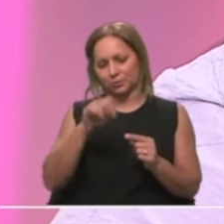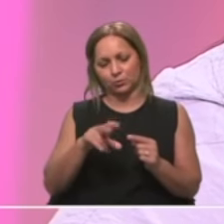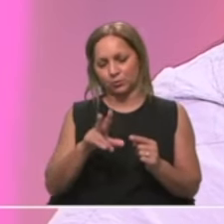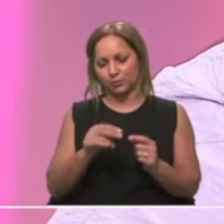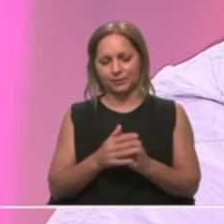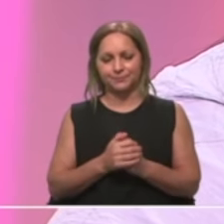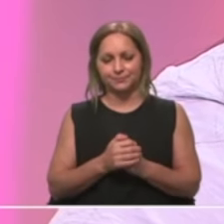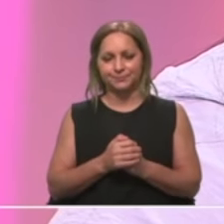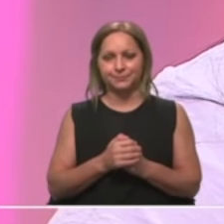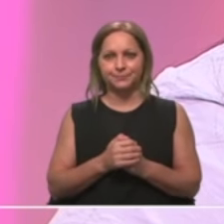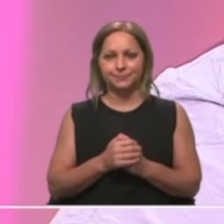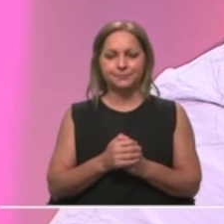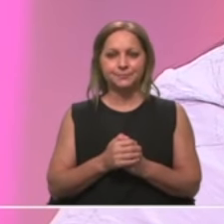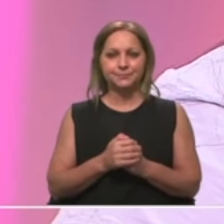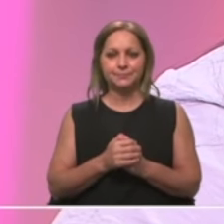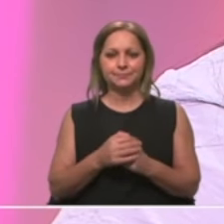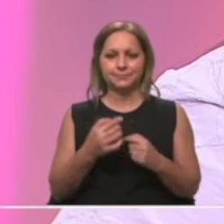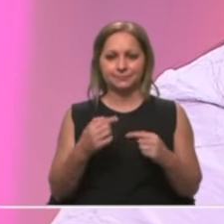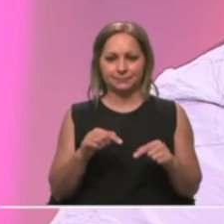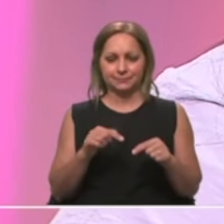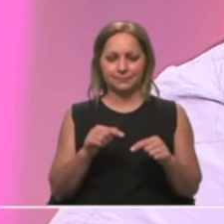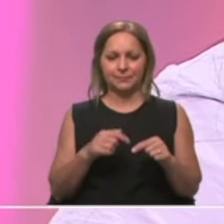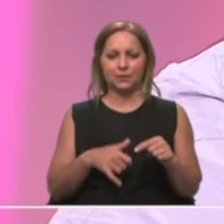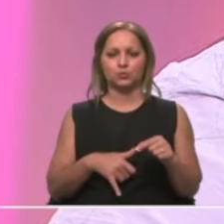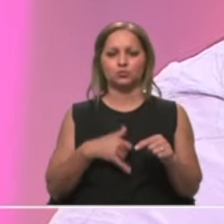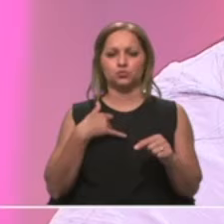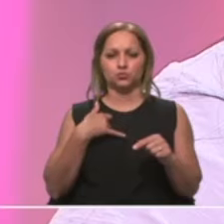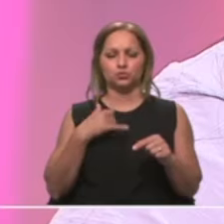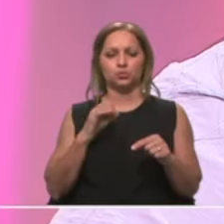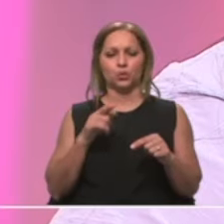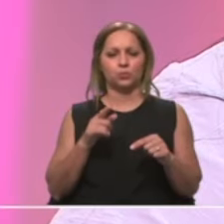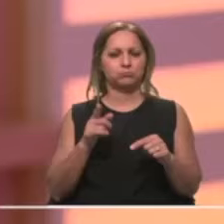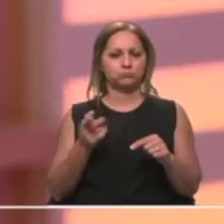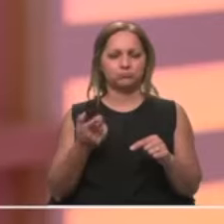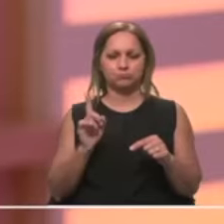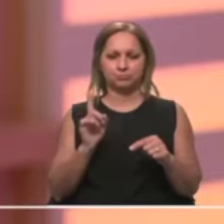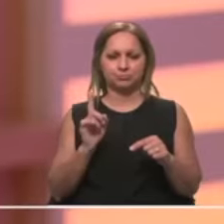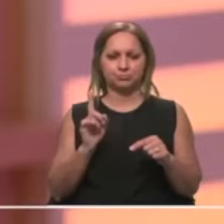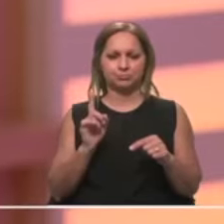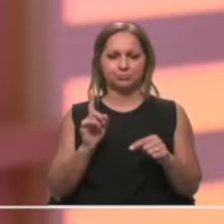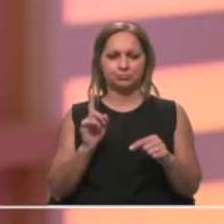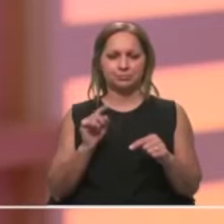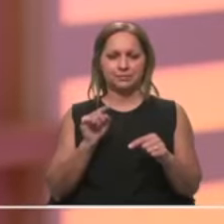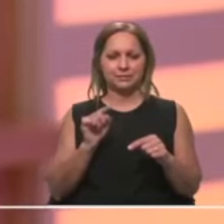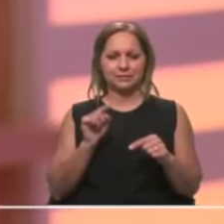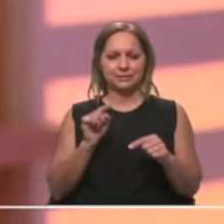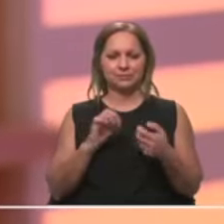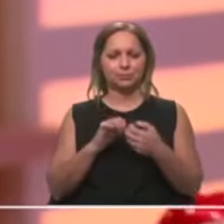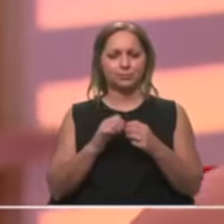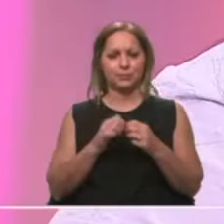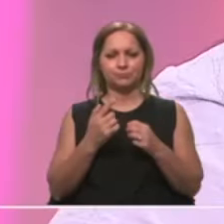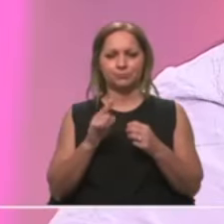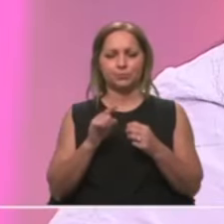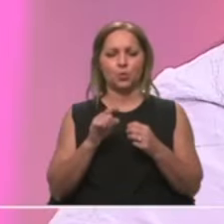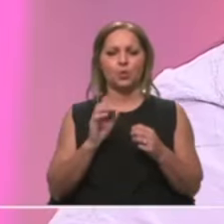Isto, não é? Há alarme nessa altura ou estava completamente distante deste tipo de problemas ou já